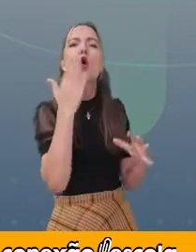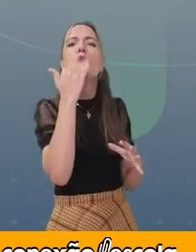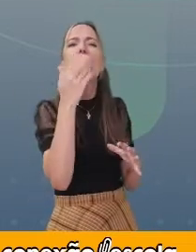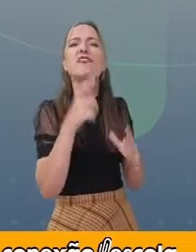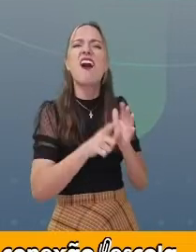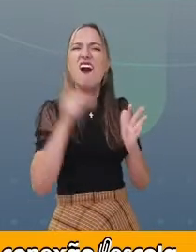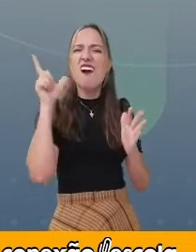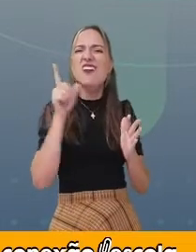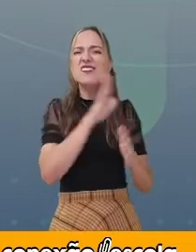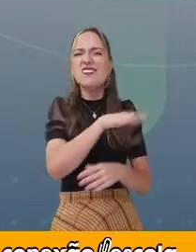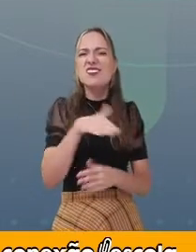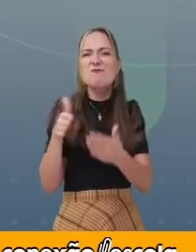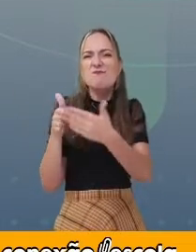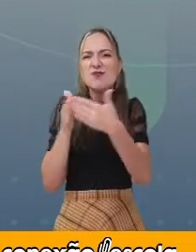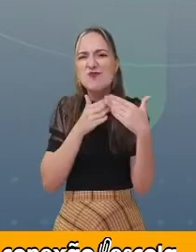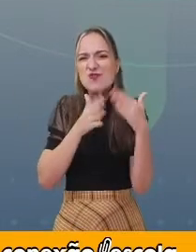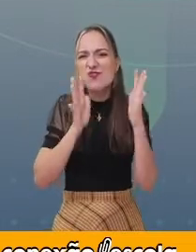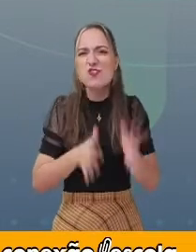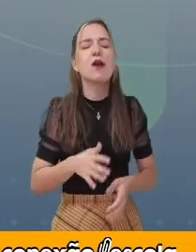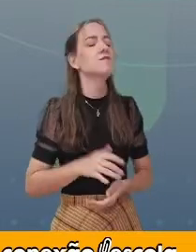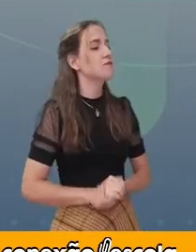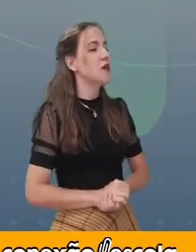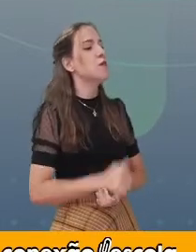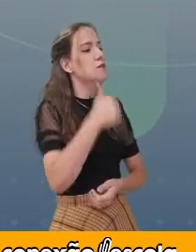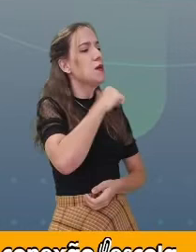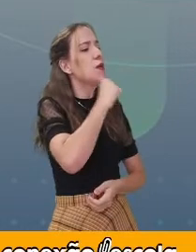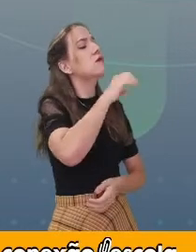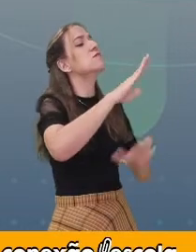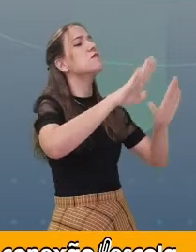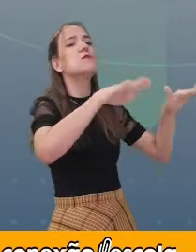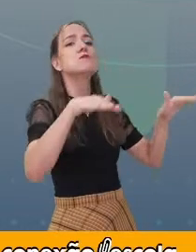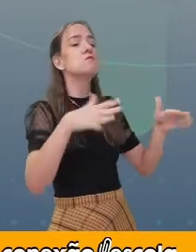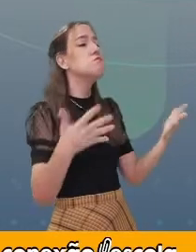crianças haviam pedido, chamou por elas em vão.